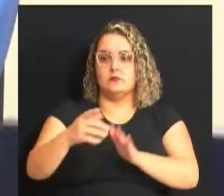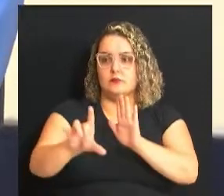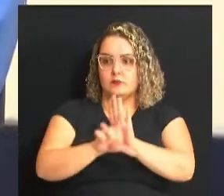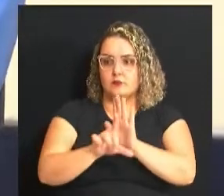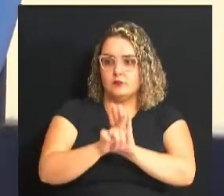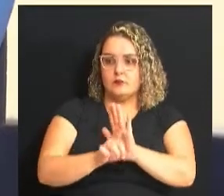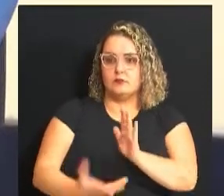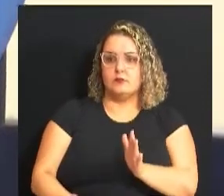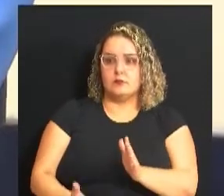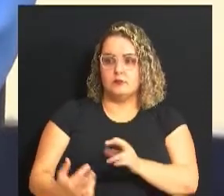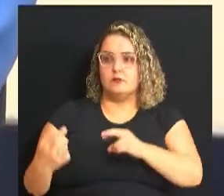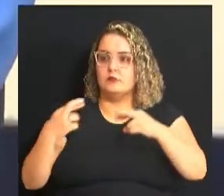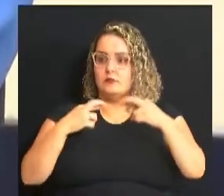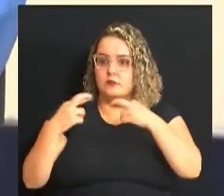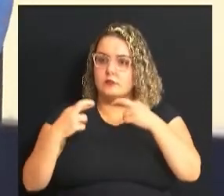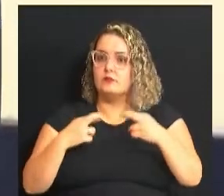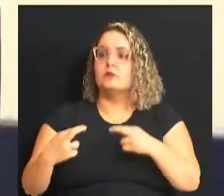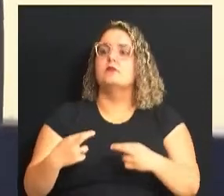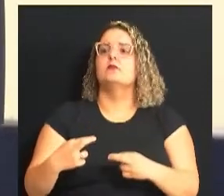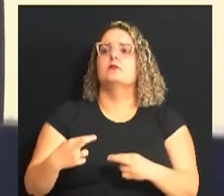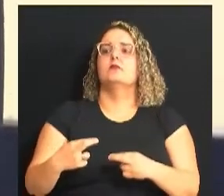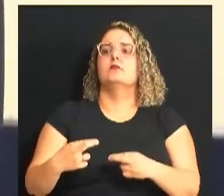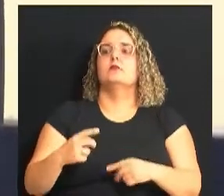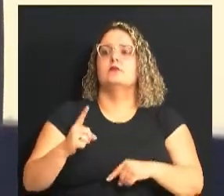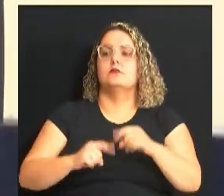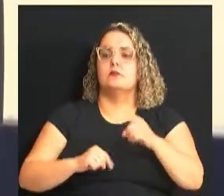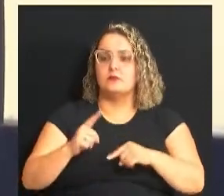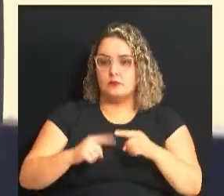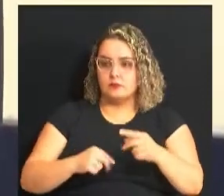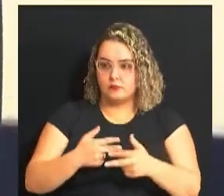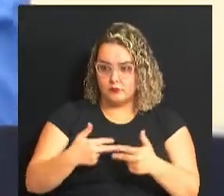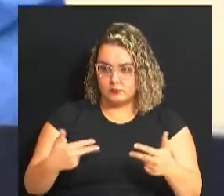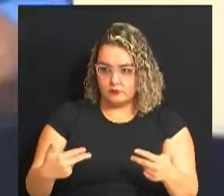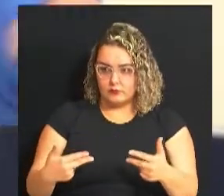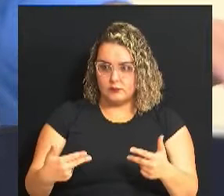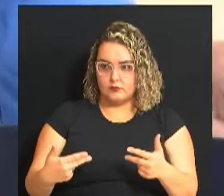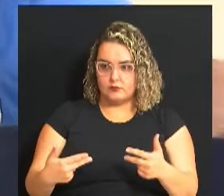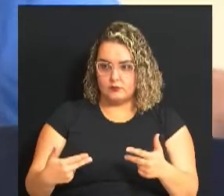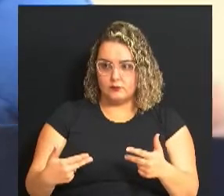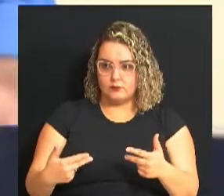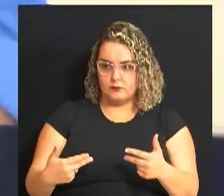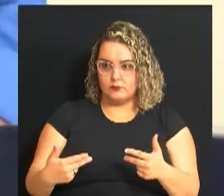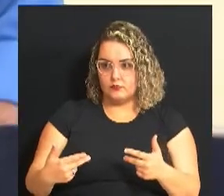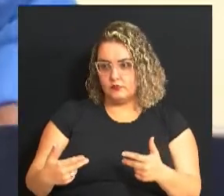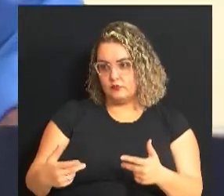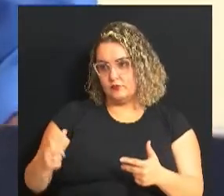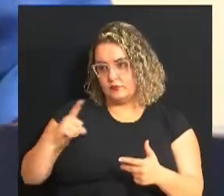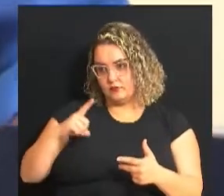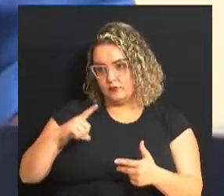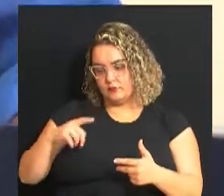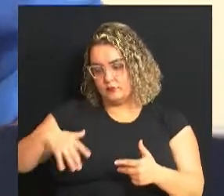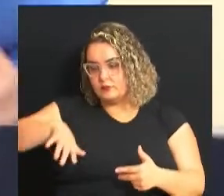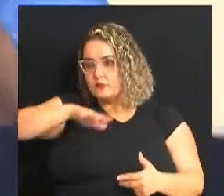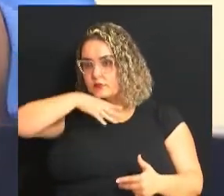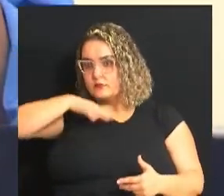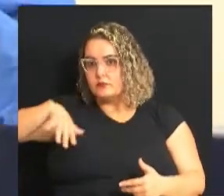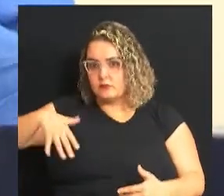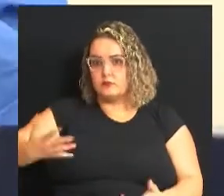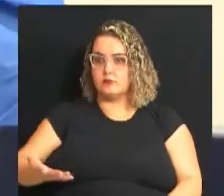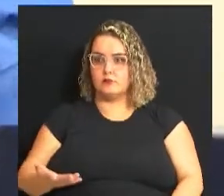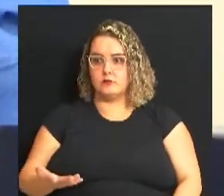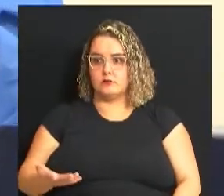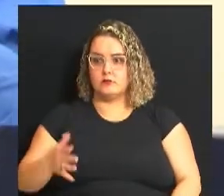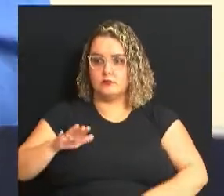de inspeção municipal de produtos de origem animal, talvez o Wagner tenha mencionado isso, havia